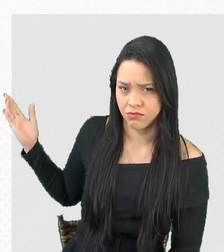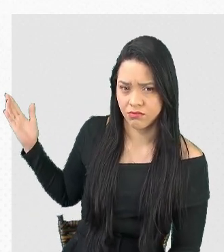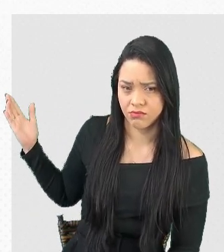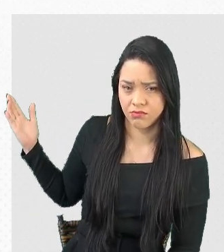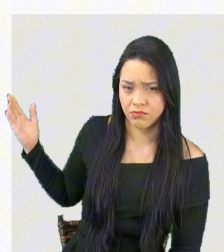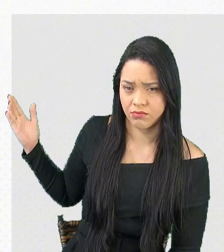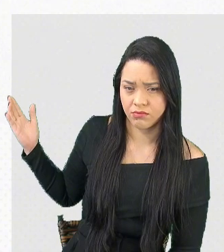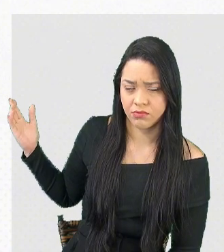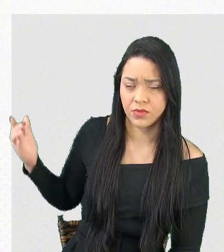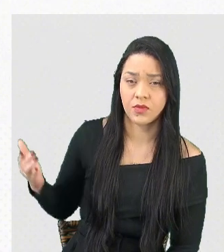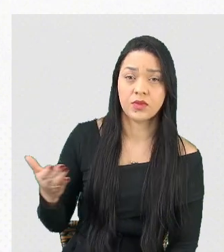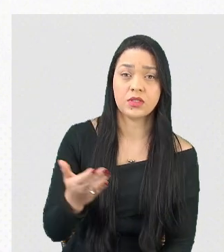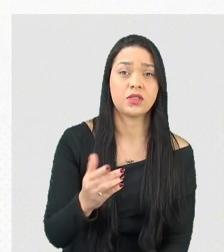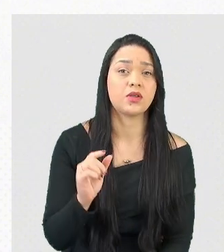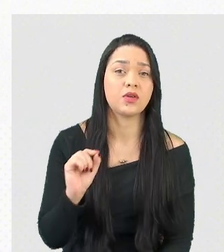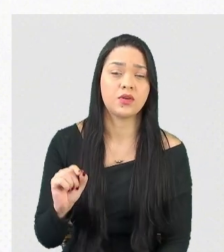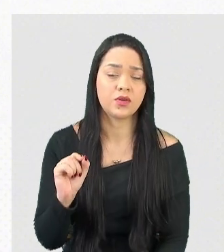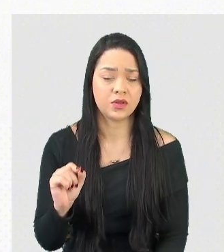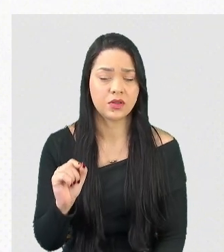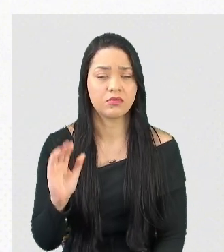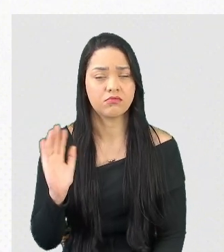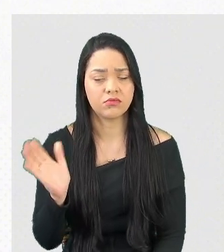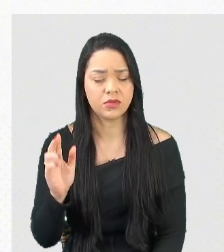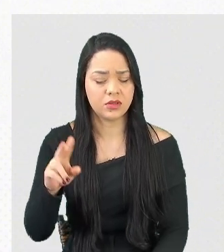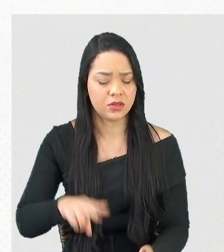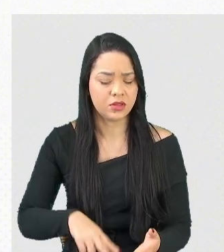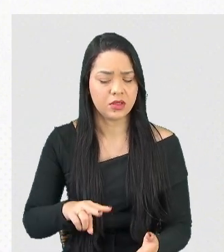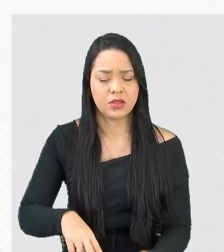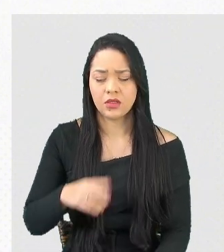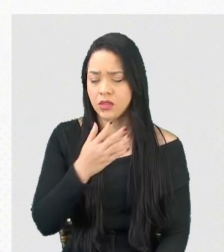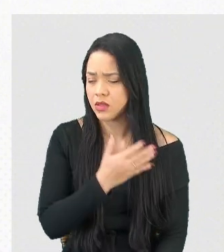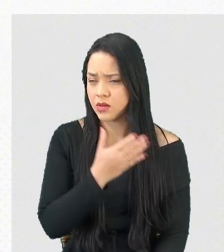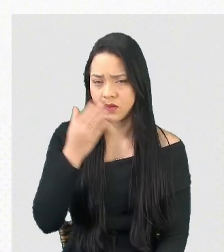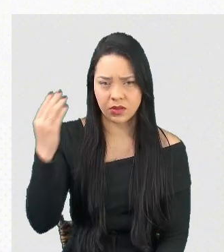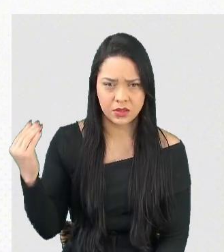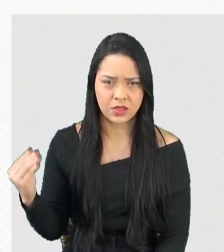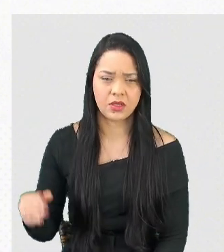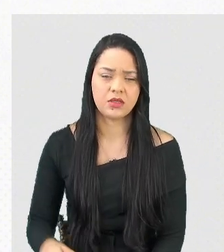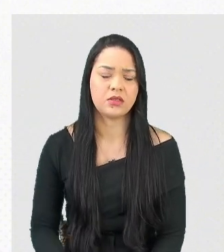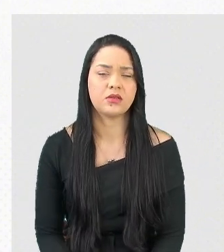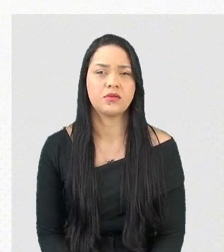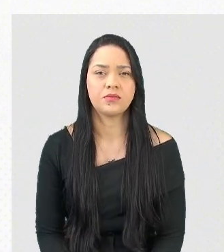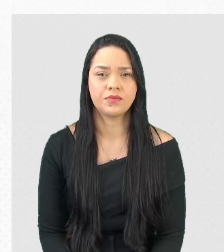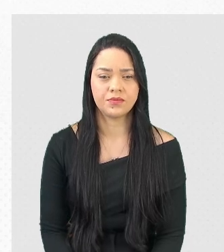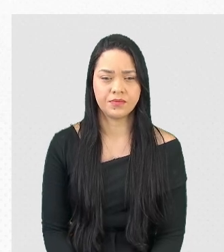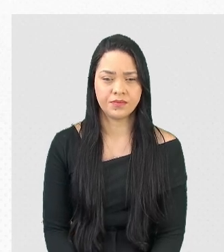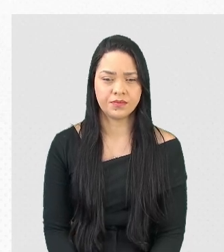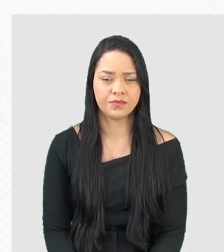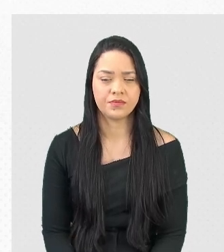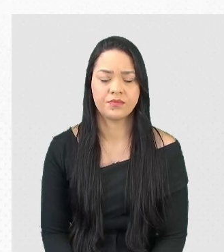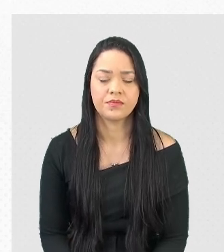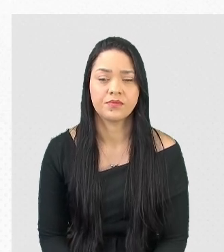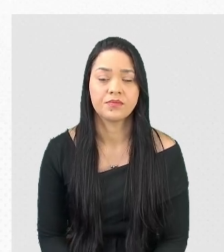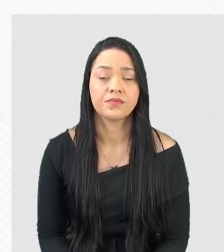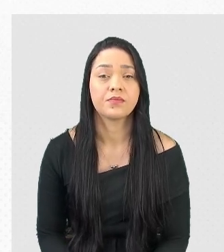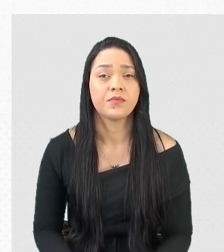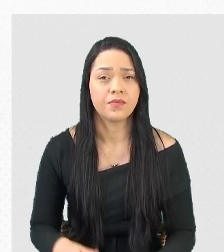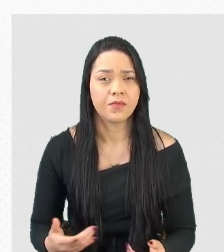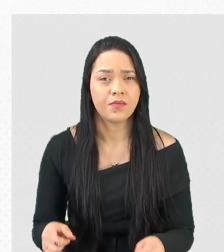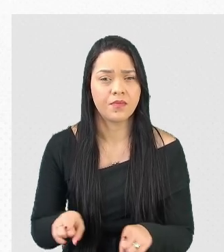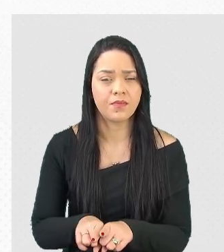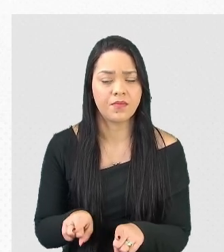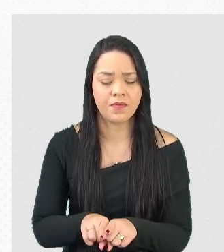esqueça nunca disso, gente. A prova é para ser arriscada. Então, você demarca mesmo, circula, né? Que é importante. Em meados do